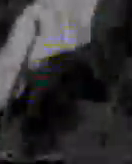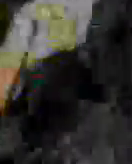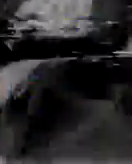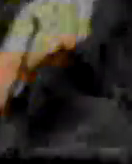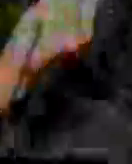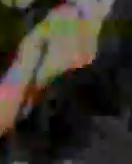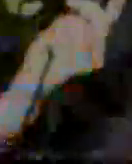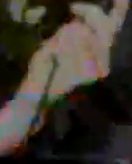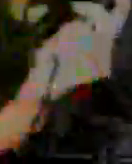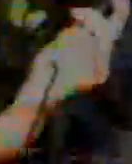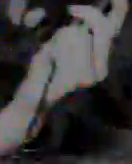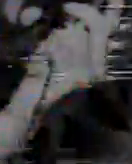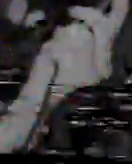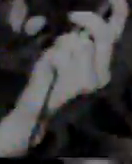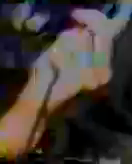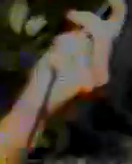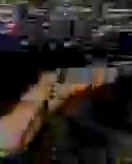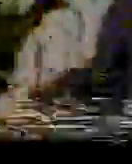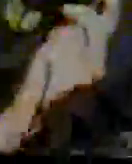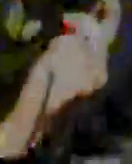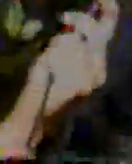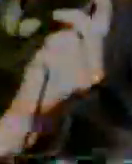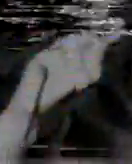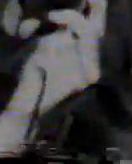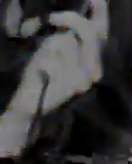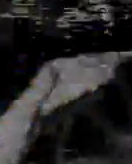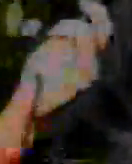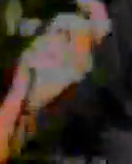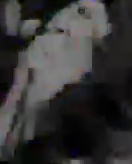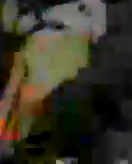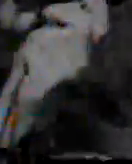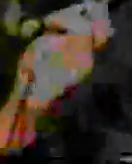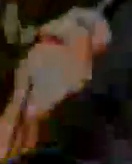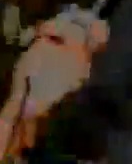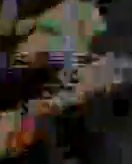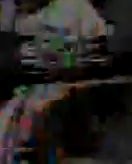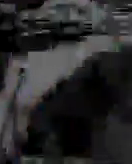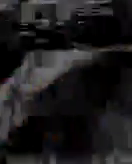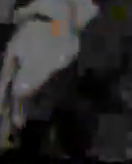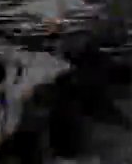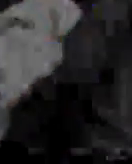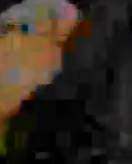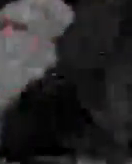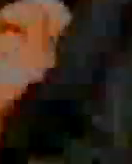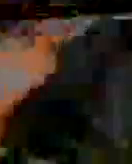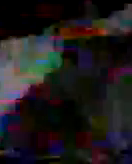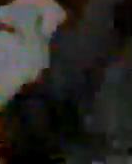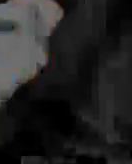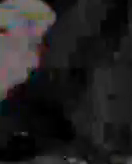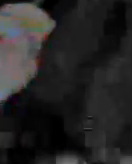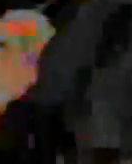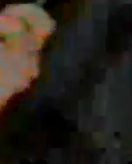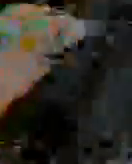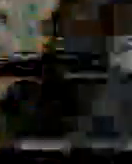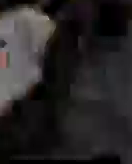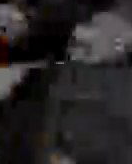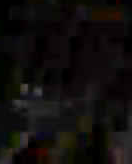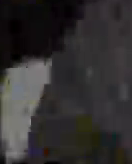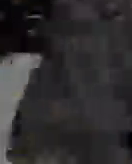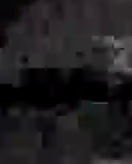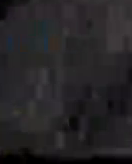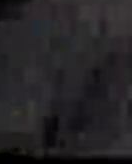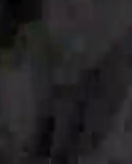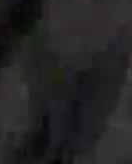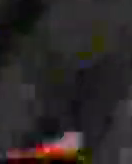Tá bom. Não dá, especial. Só explosivos na vida. Explosivos verdadeiros. É,